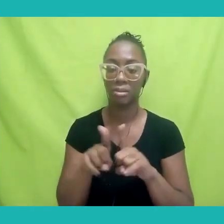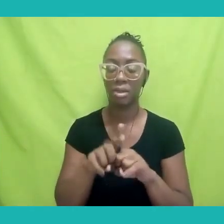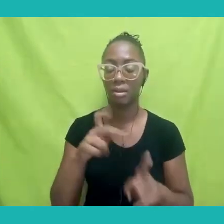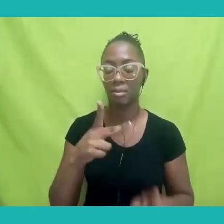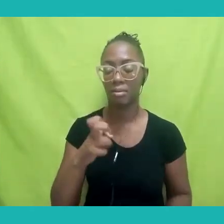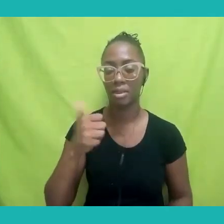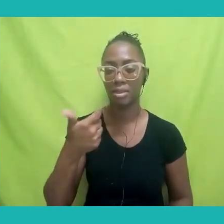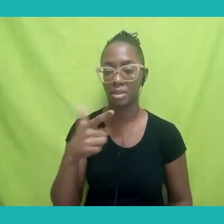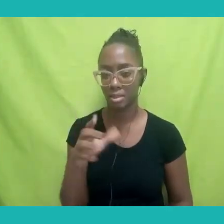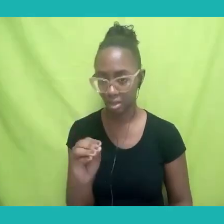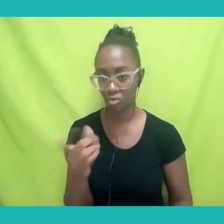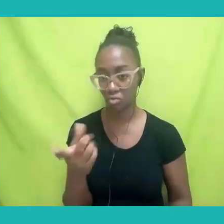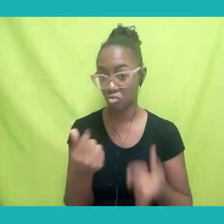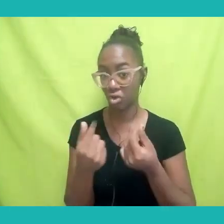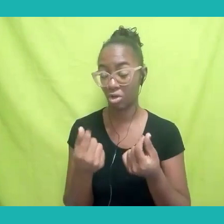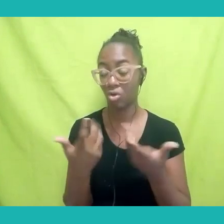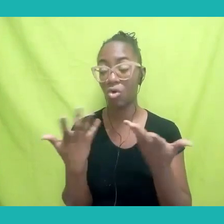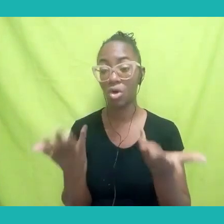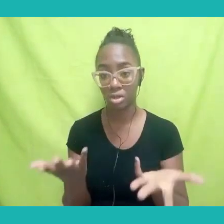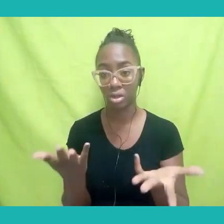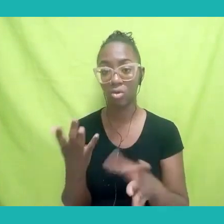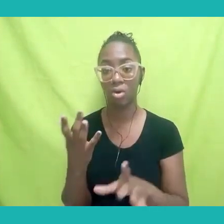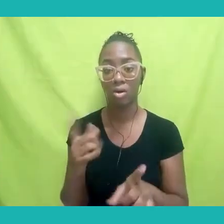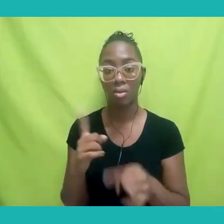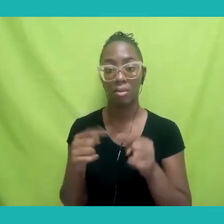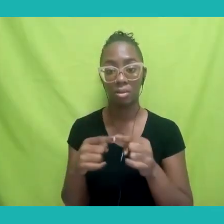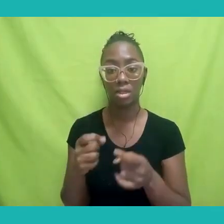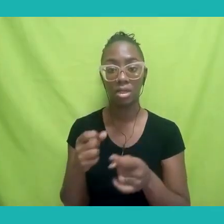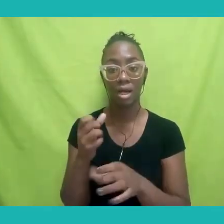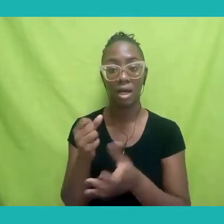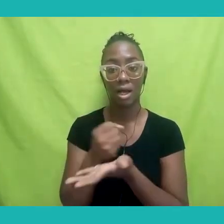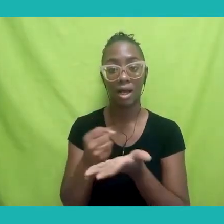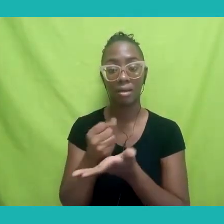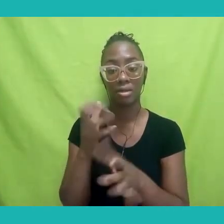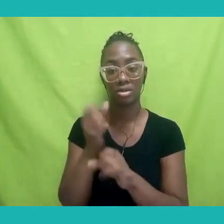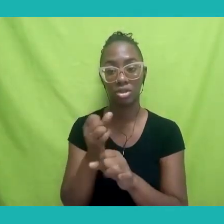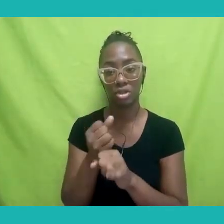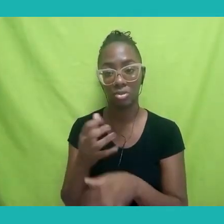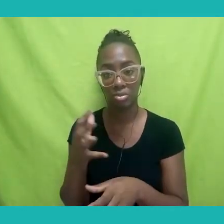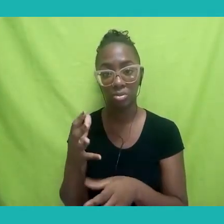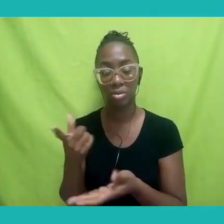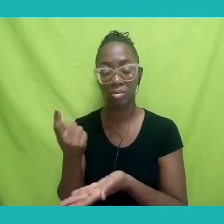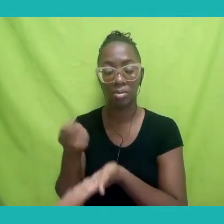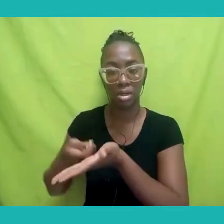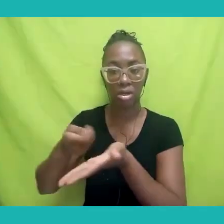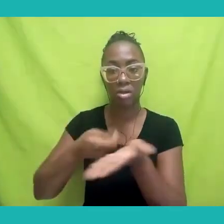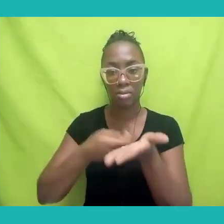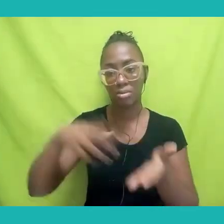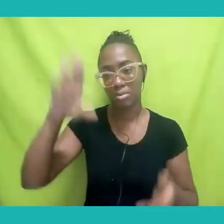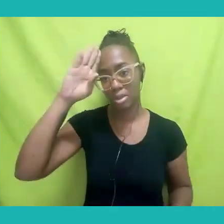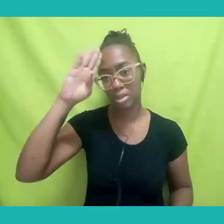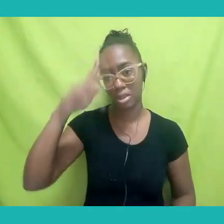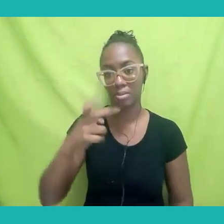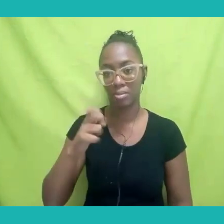das pensões, compõe a base de cálculo para a contribuição para a pensão militar. Observando